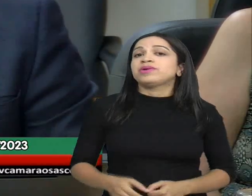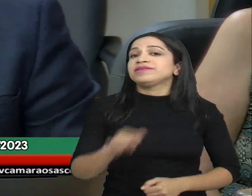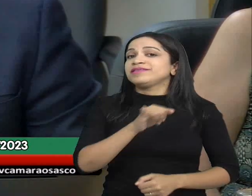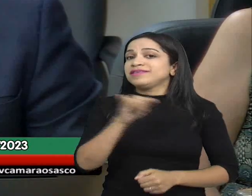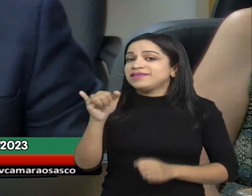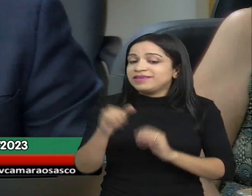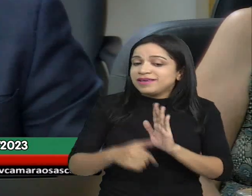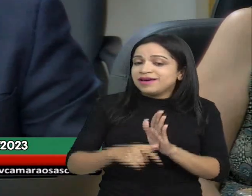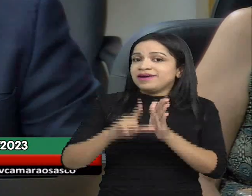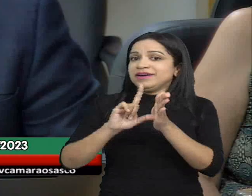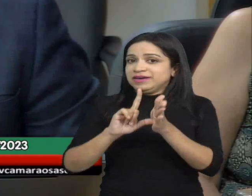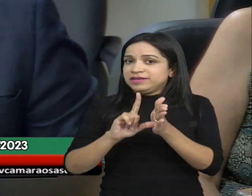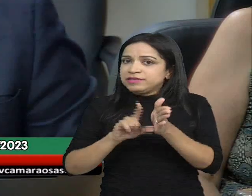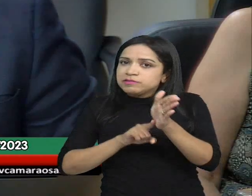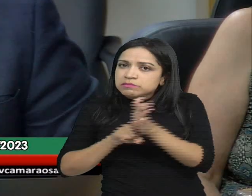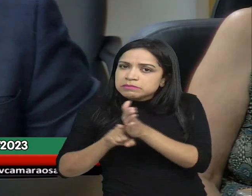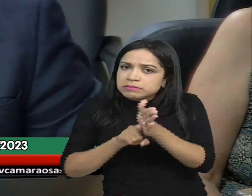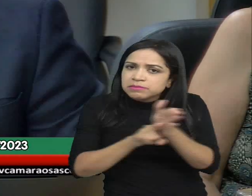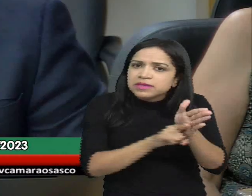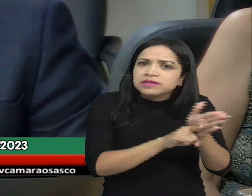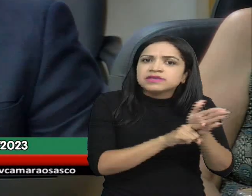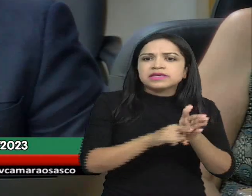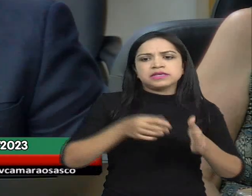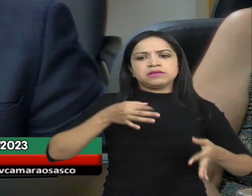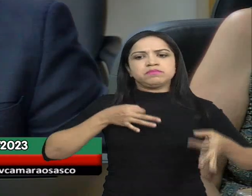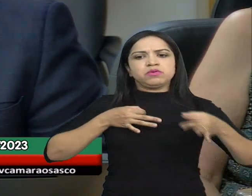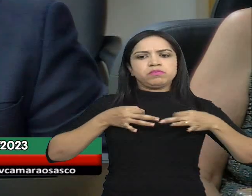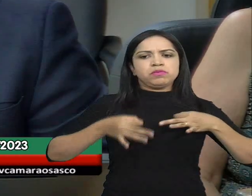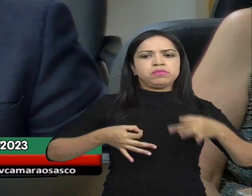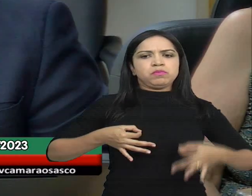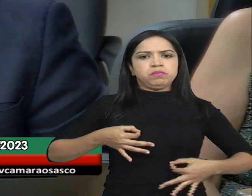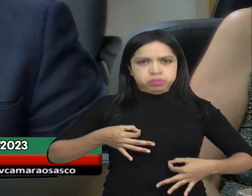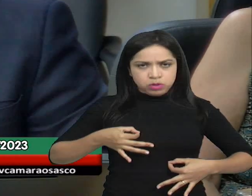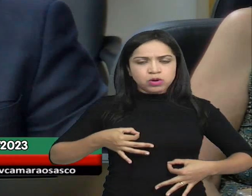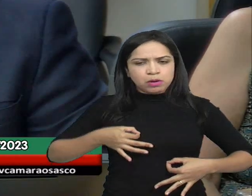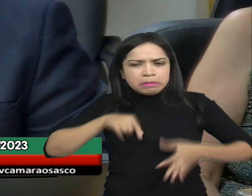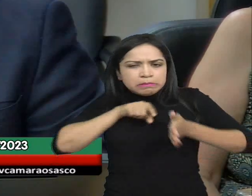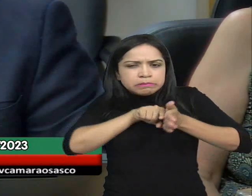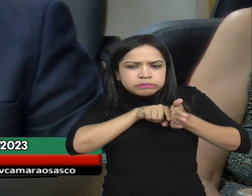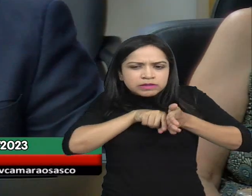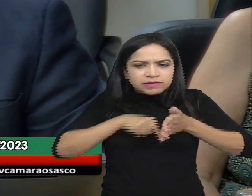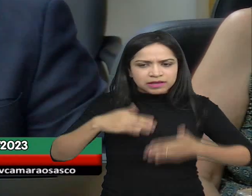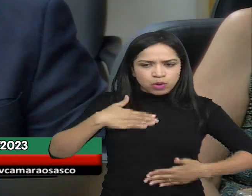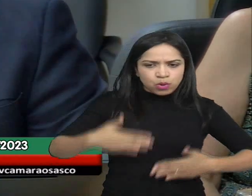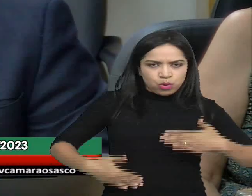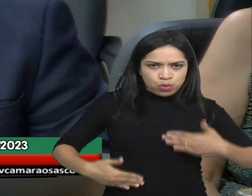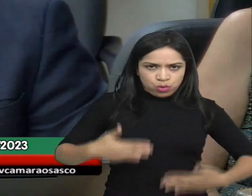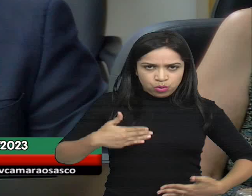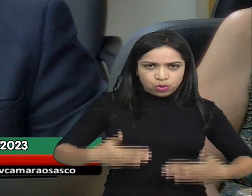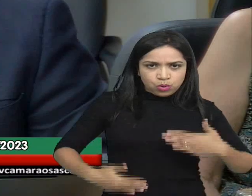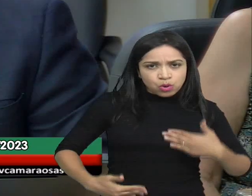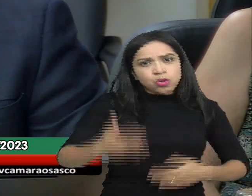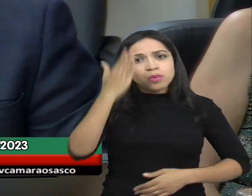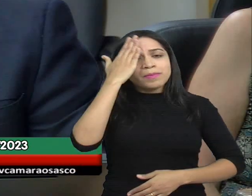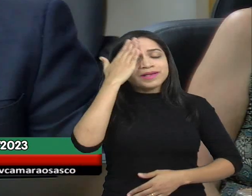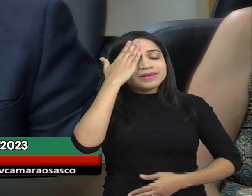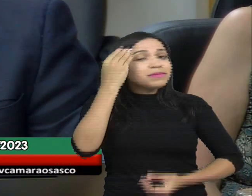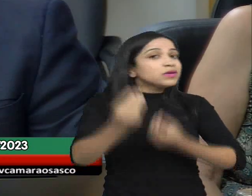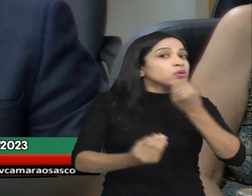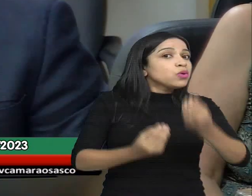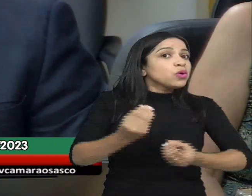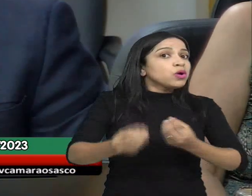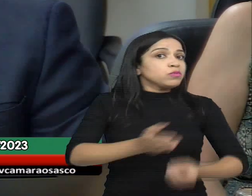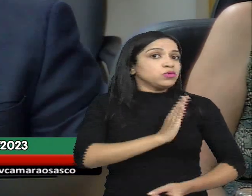repouso, um eletro em repouso, isso não vai trazer muita informação de como está a doença